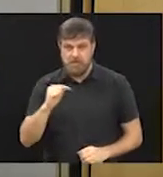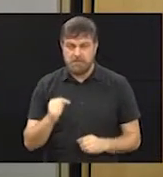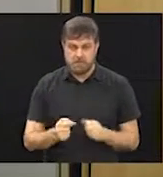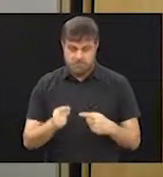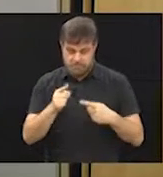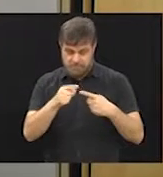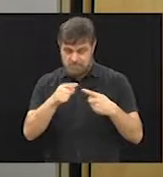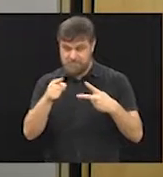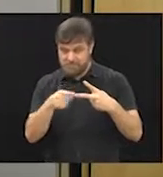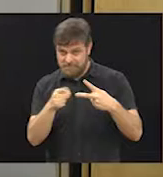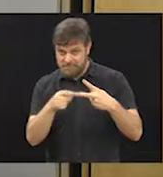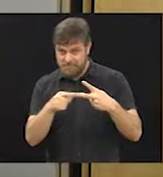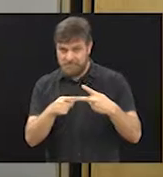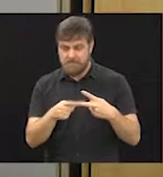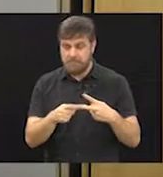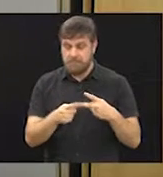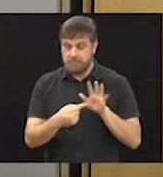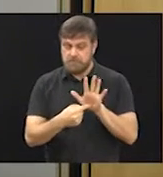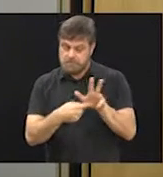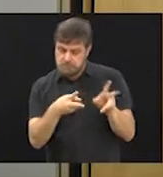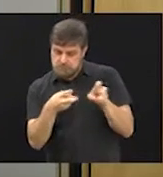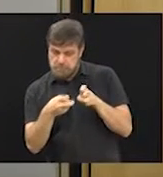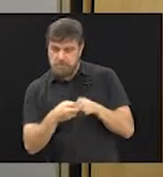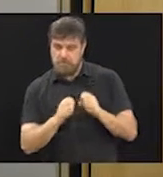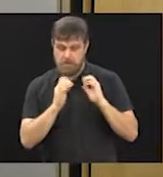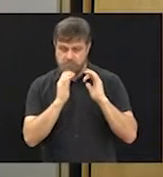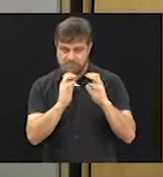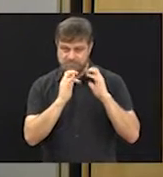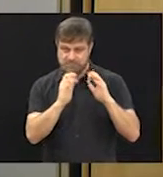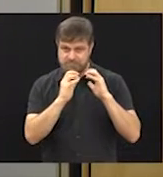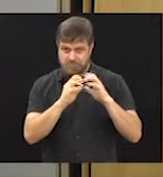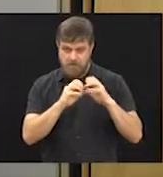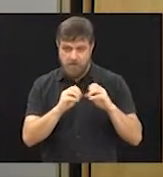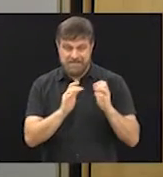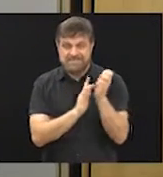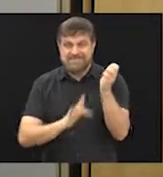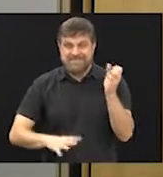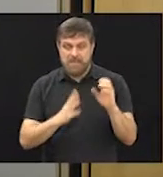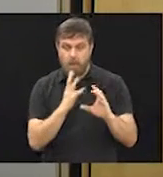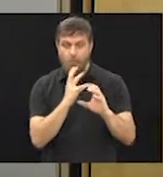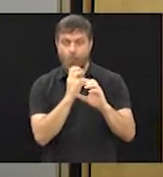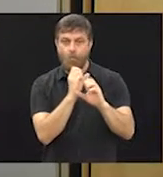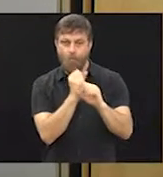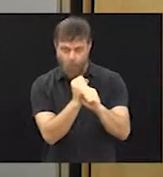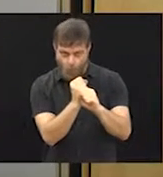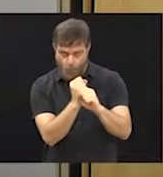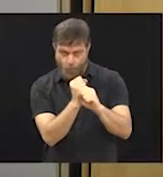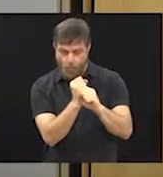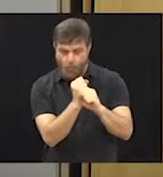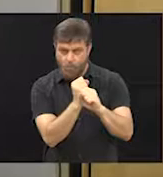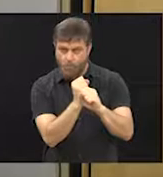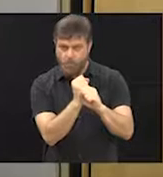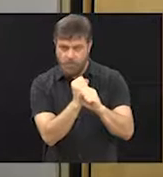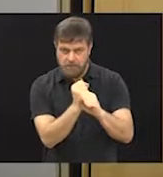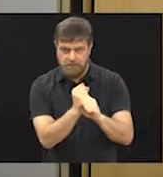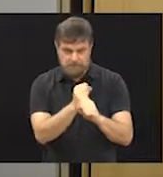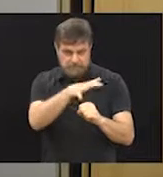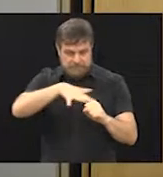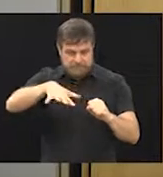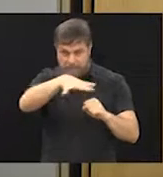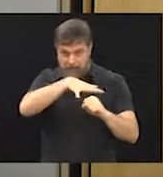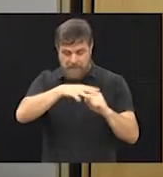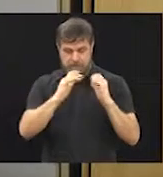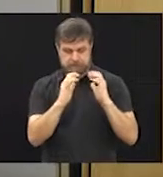existem de duas formas a apresentação, que é o acidente vascular isquêmico, quando você tem uma obstrução em uma das